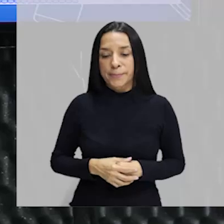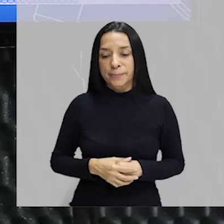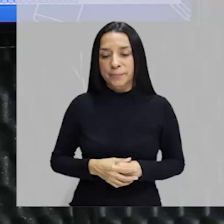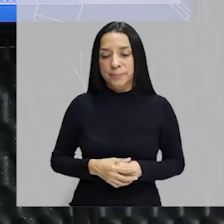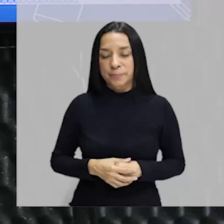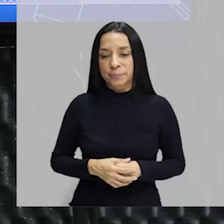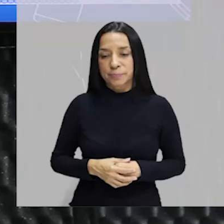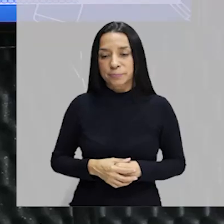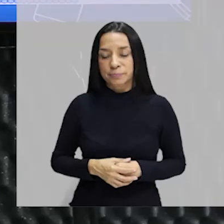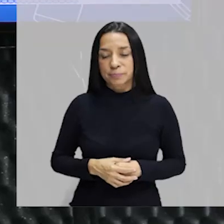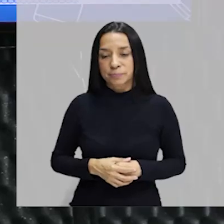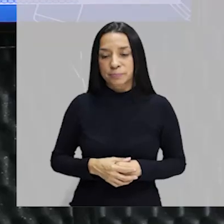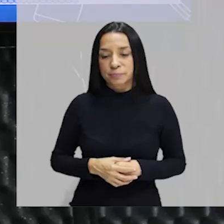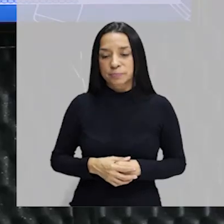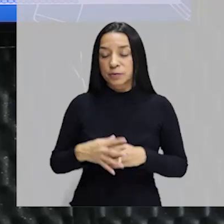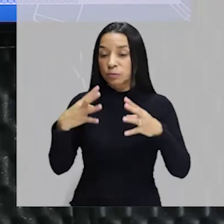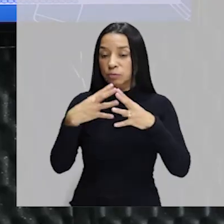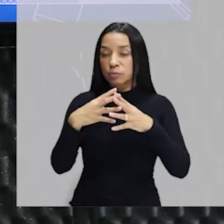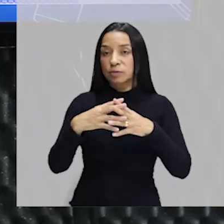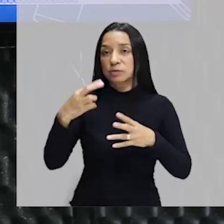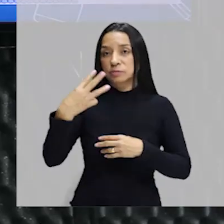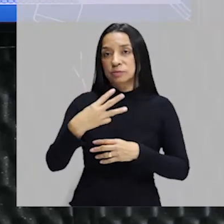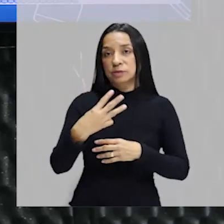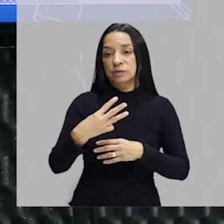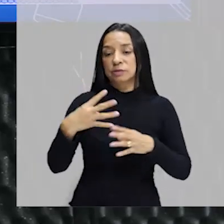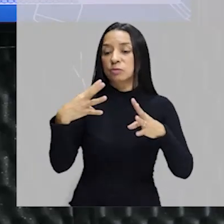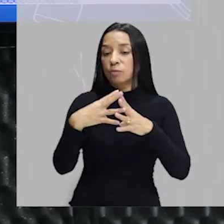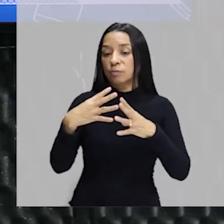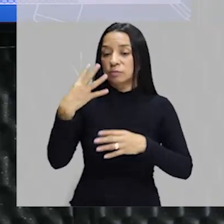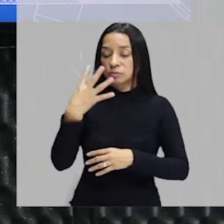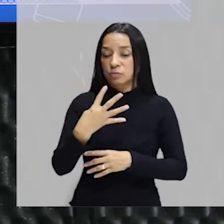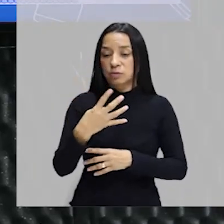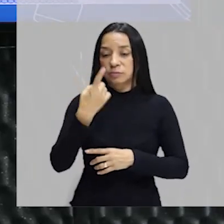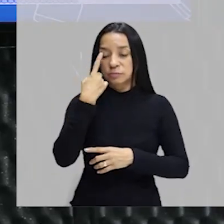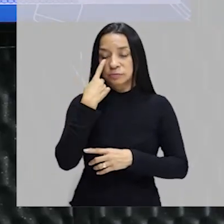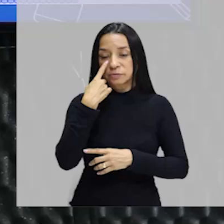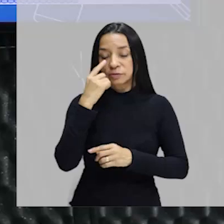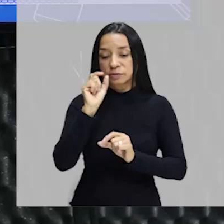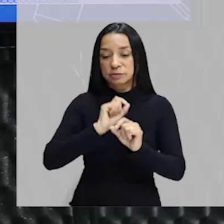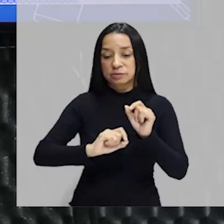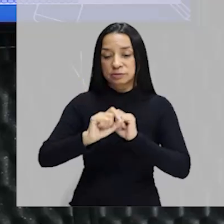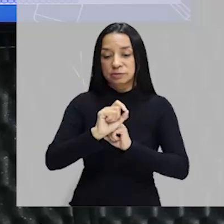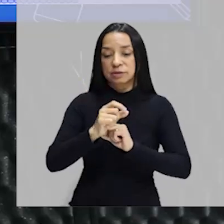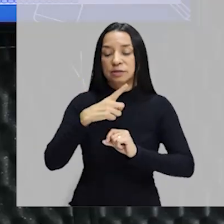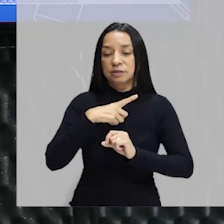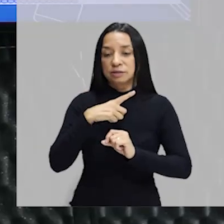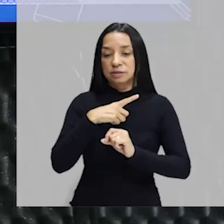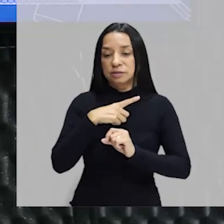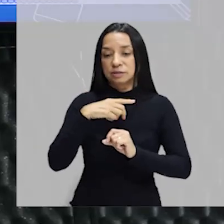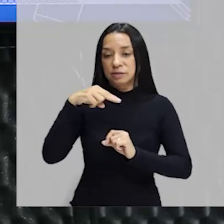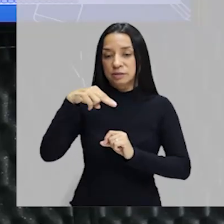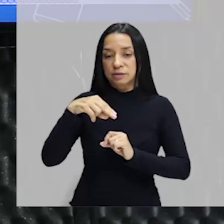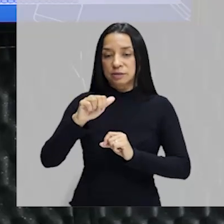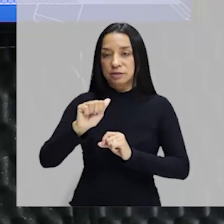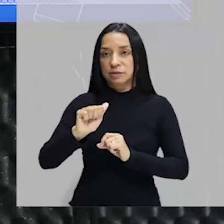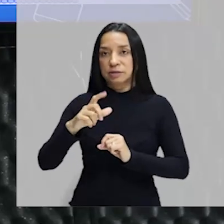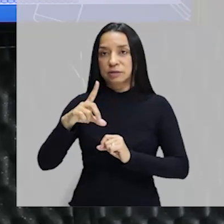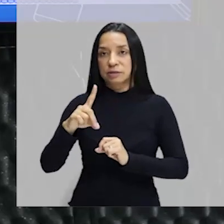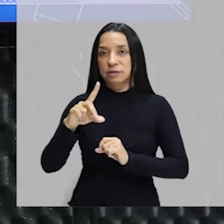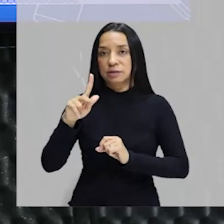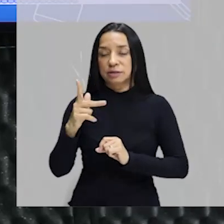Eu vou ter o complexo 3 e o complexo 4. Veja que eu tenho